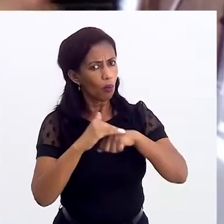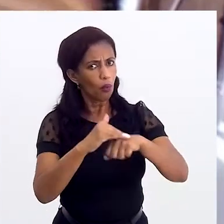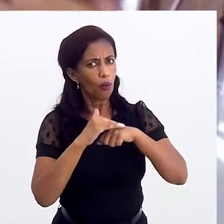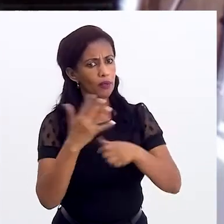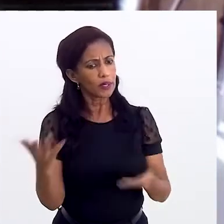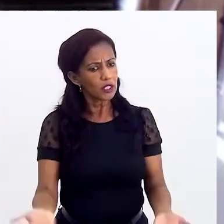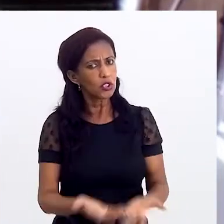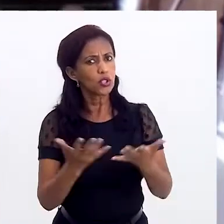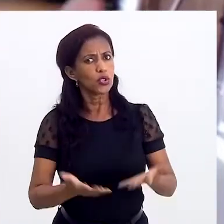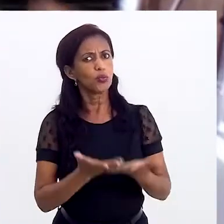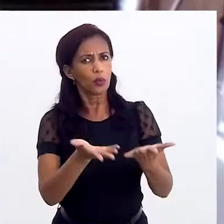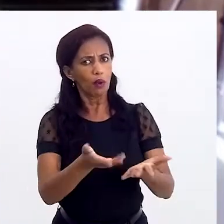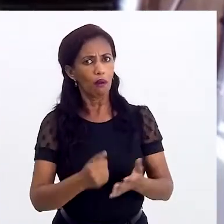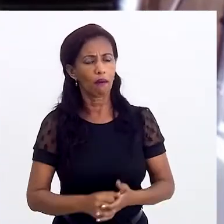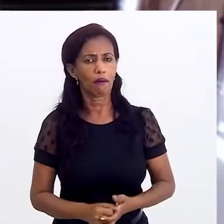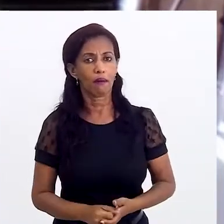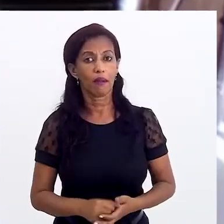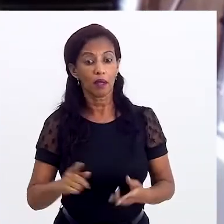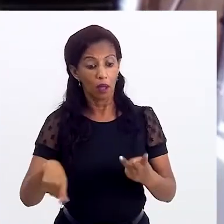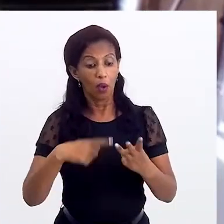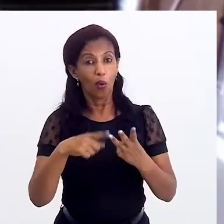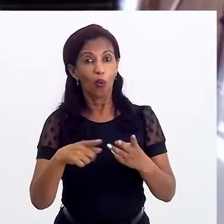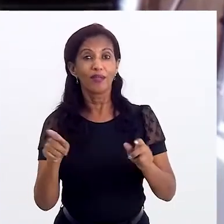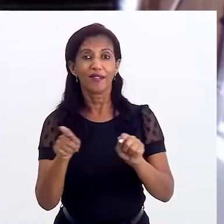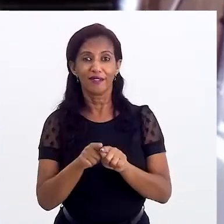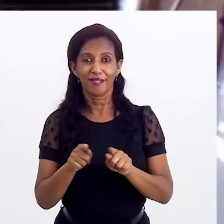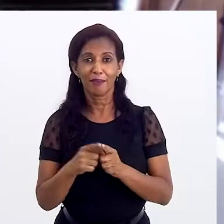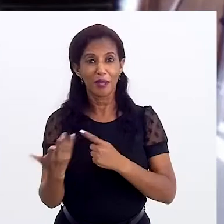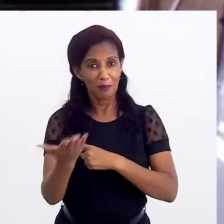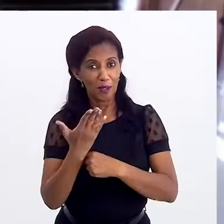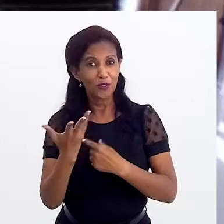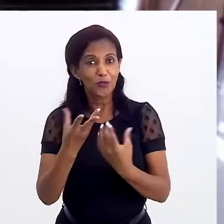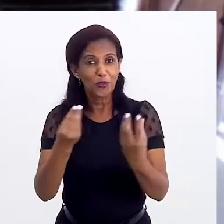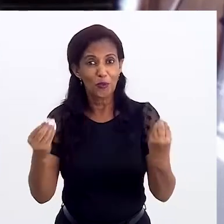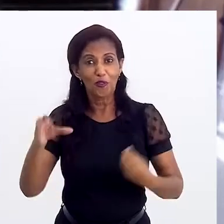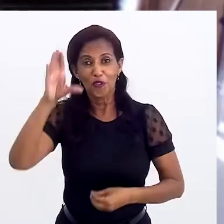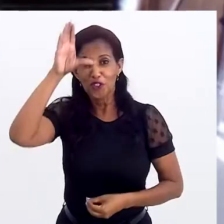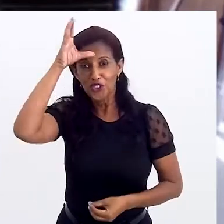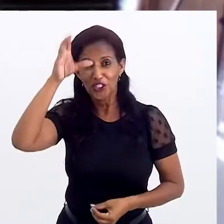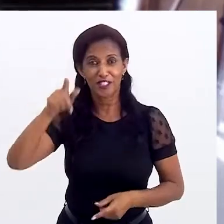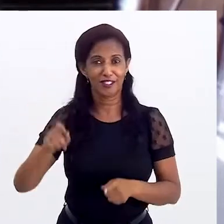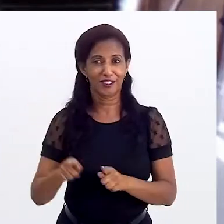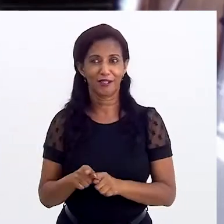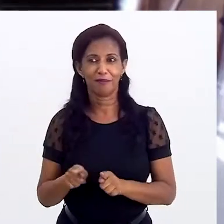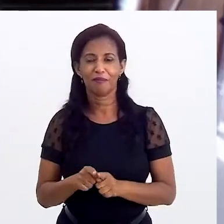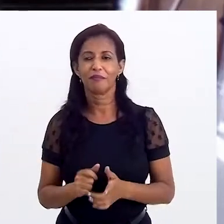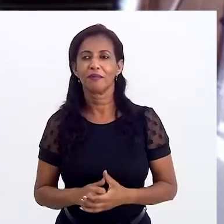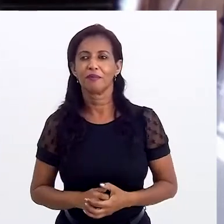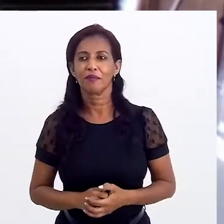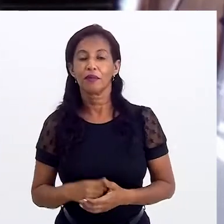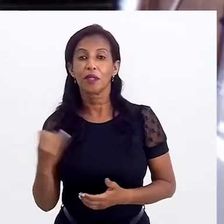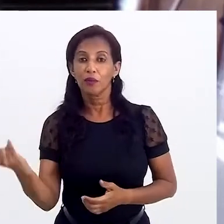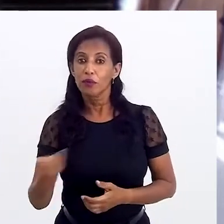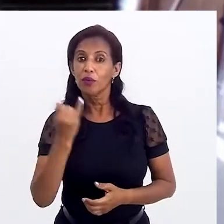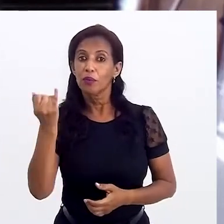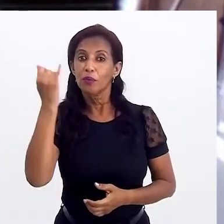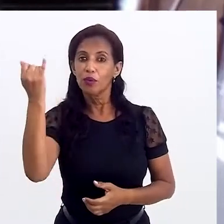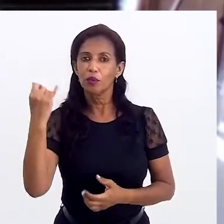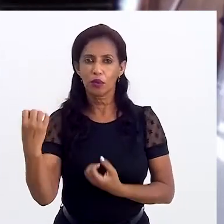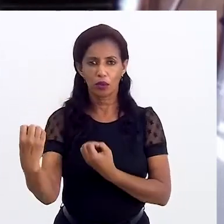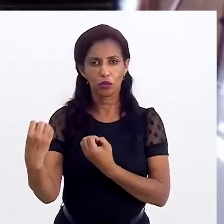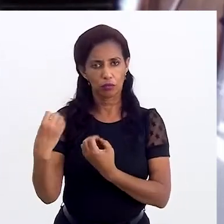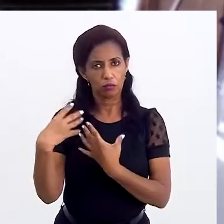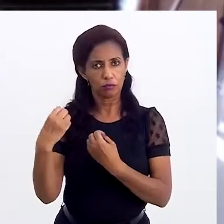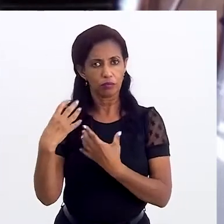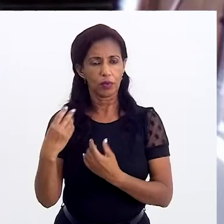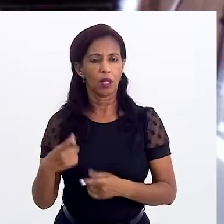Vamos conversar, vamos estimular e tal. Aí outra pessoa que me ajudou muito foi uma tia nossa, que foi muito